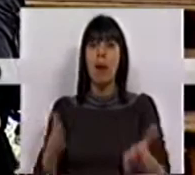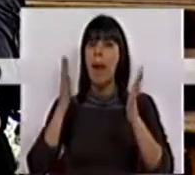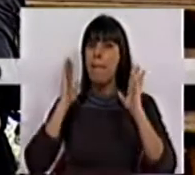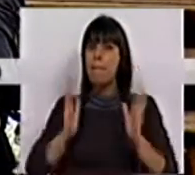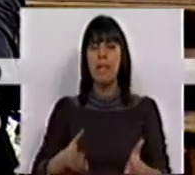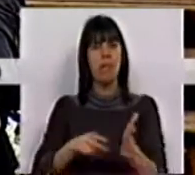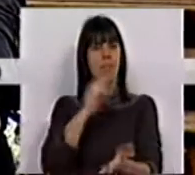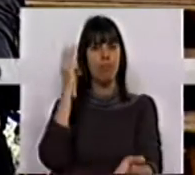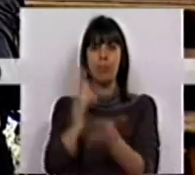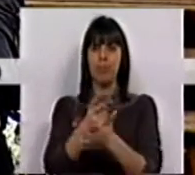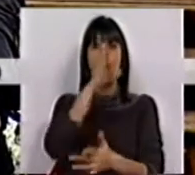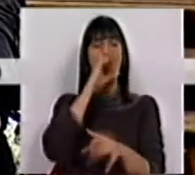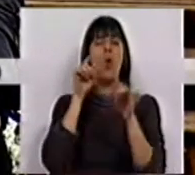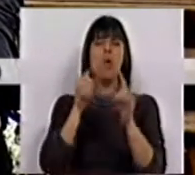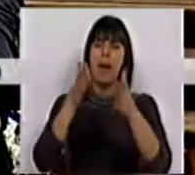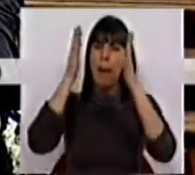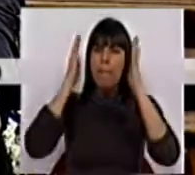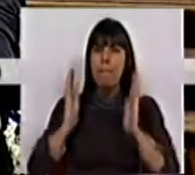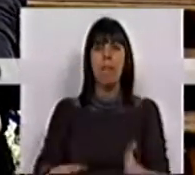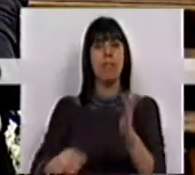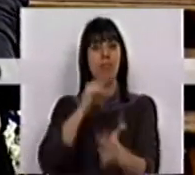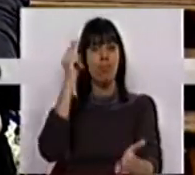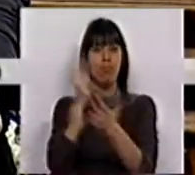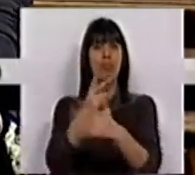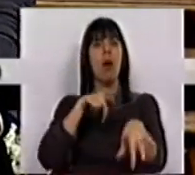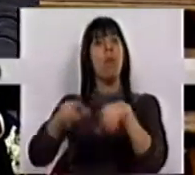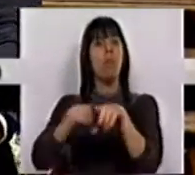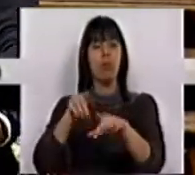É preciso derrotar este governo, é preciso derrotar esta política de direitos.